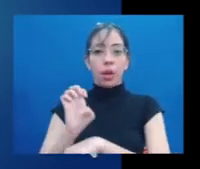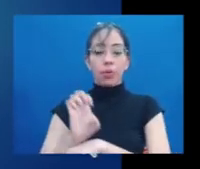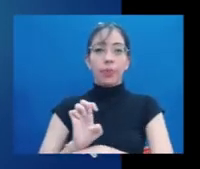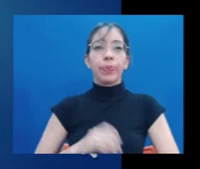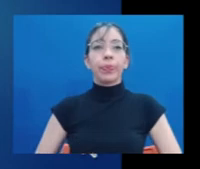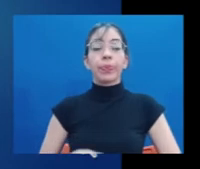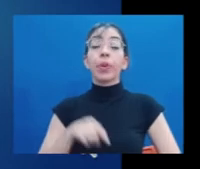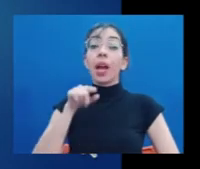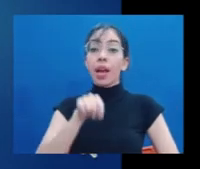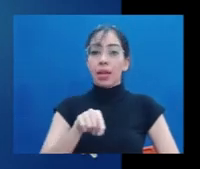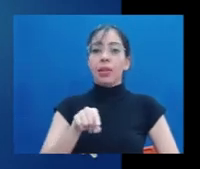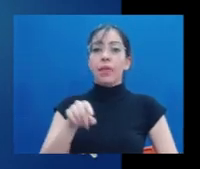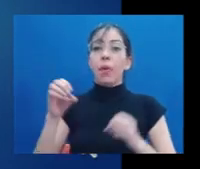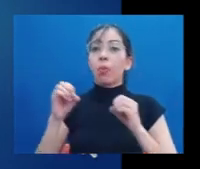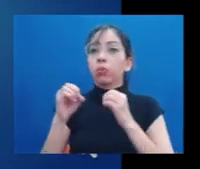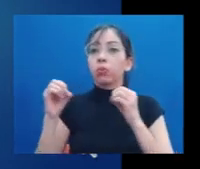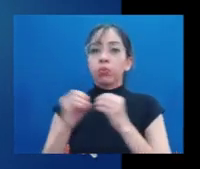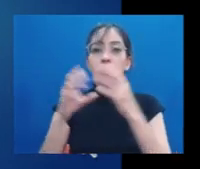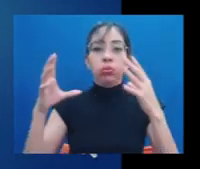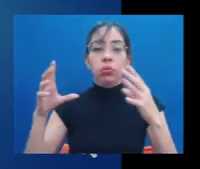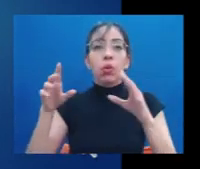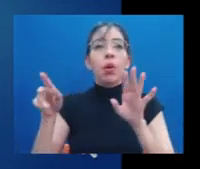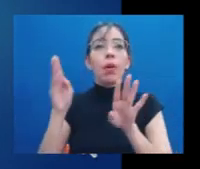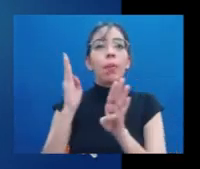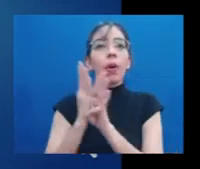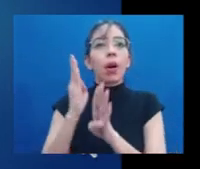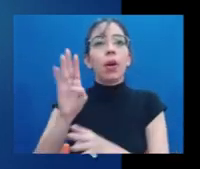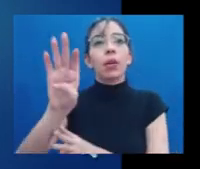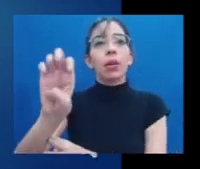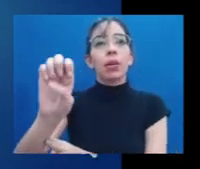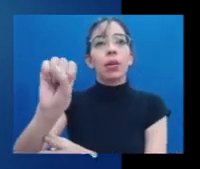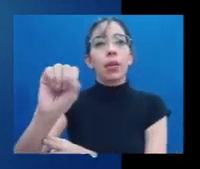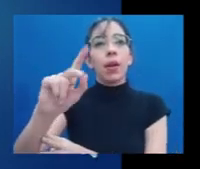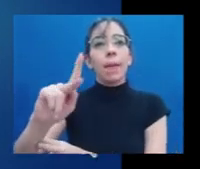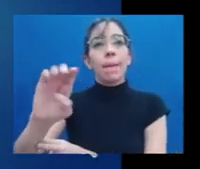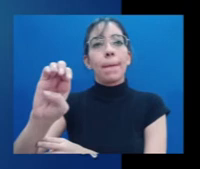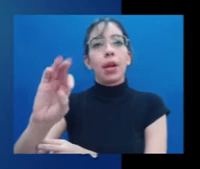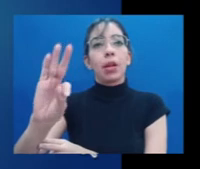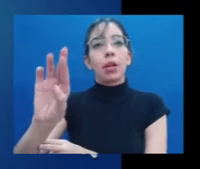Outro caso que eu vou narrar aqui para vocês é um incêndio que aconteceu no Laboratório de Química da Universidade Federal de Juiz de Fora.